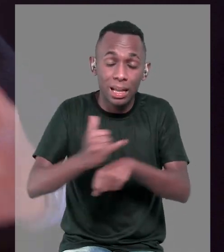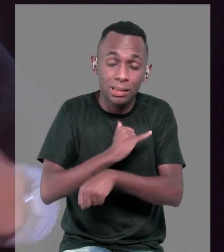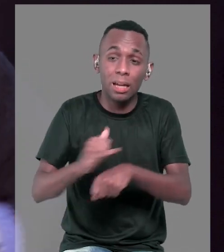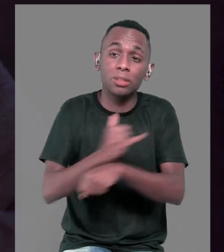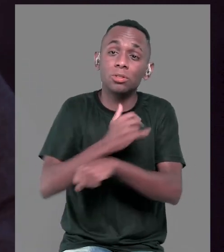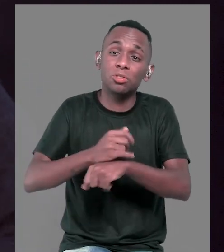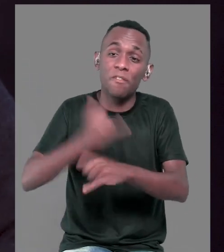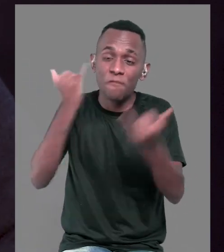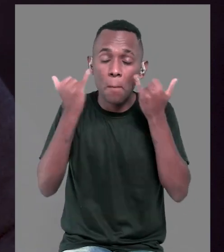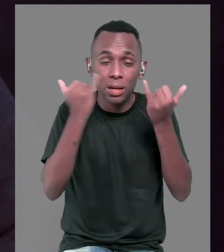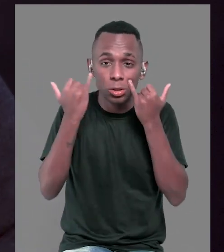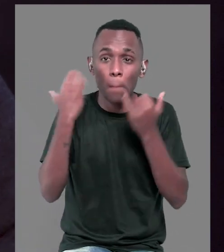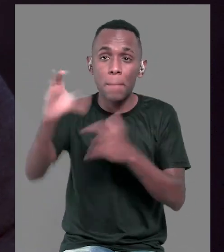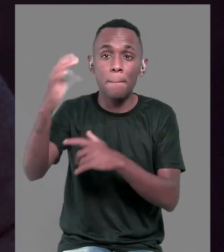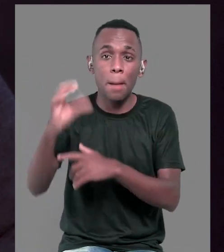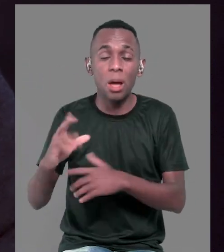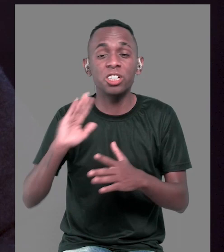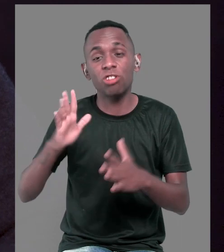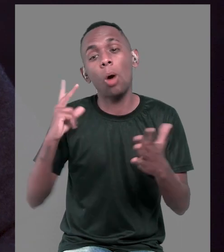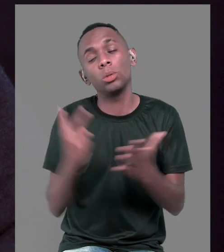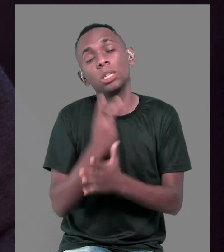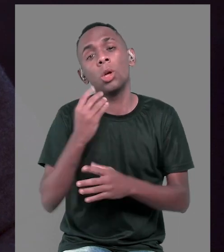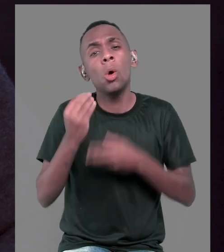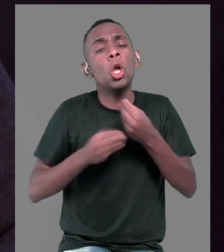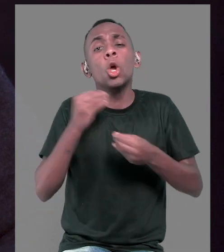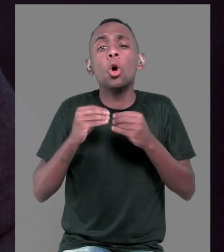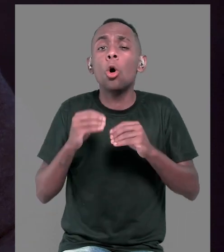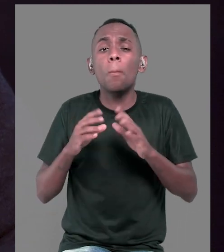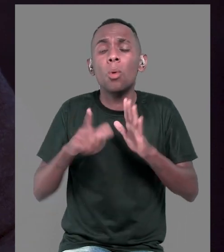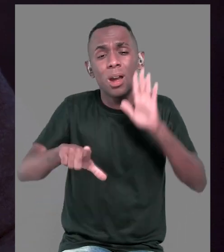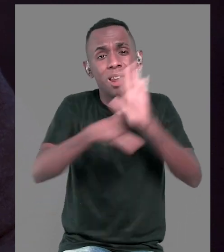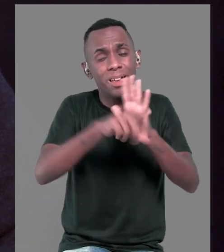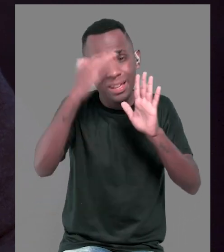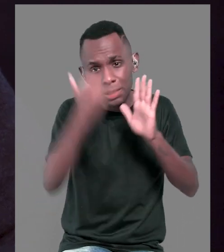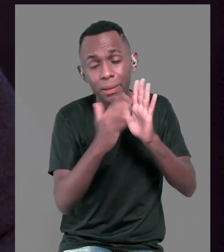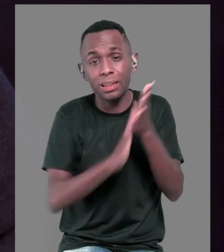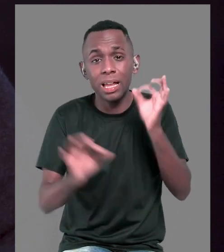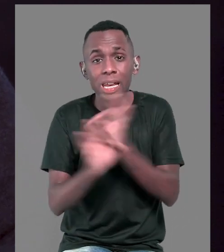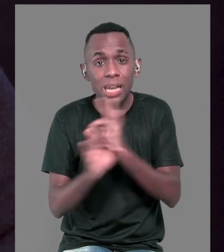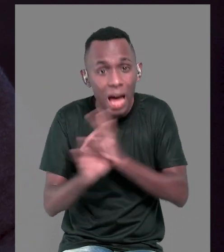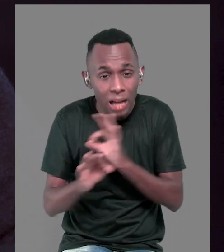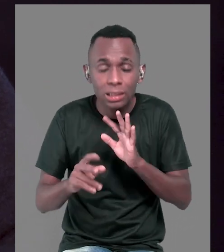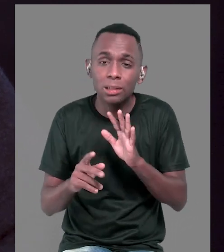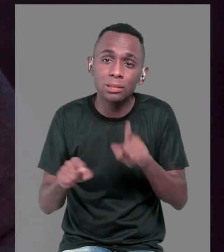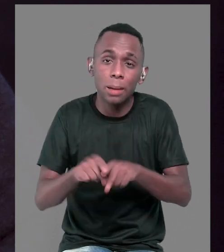pode acontecer fora da regulação, fora do olhar transparente da sociedade?